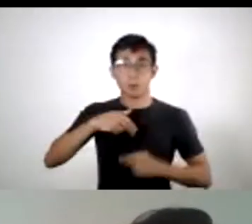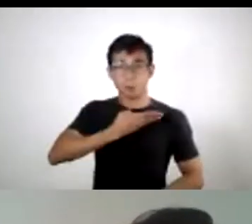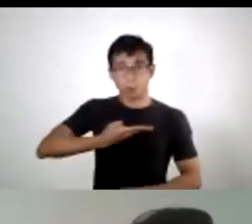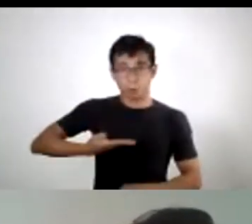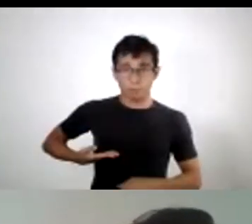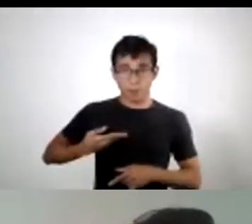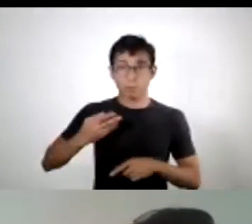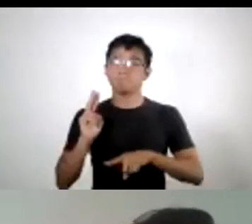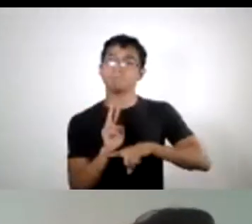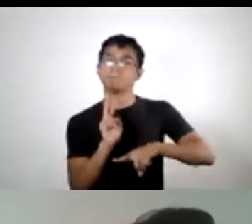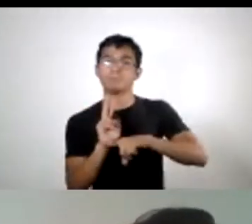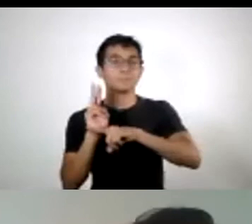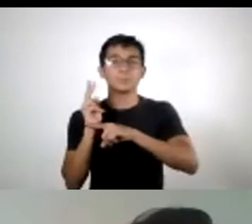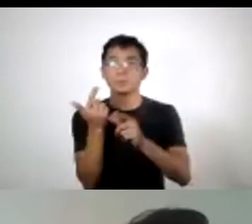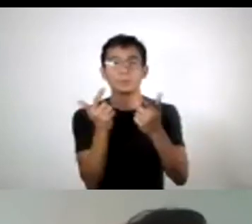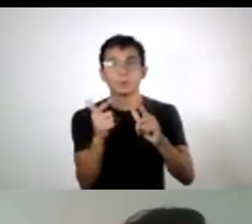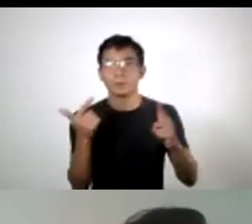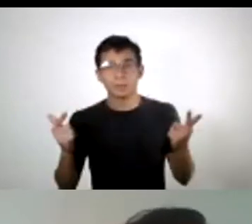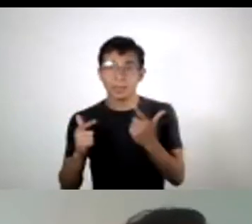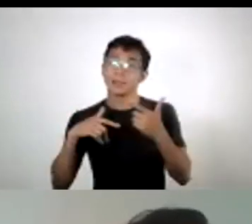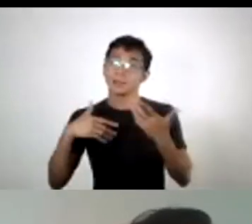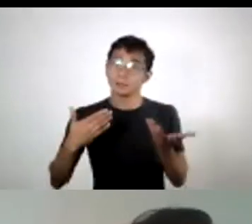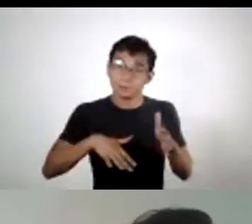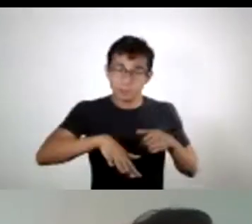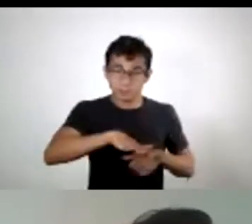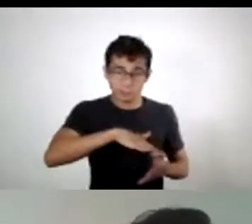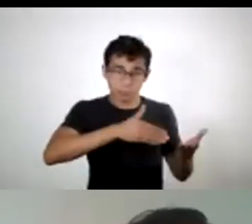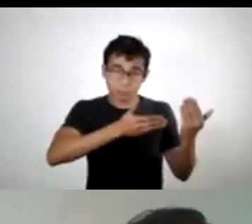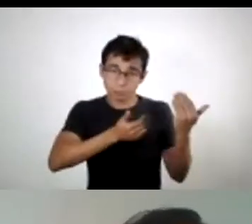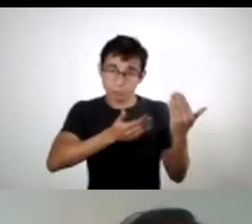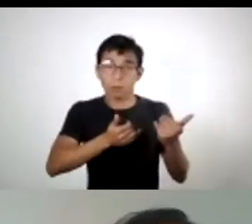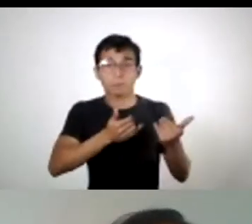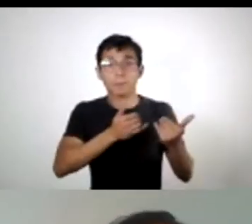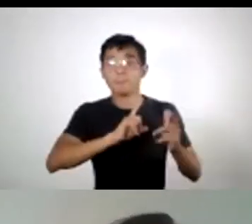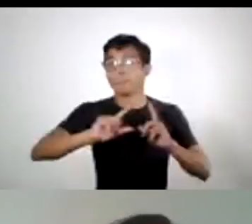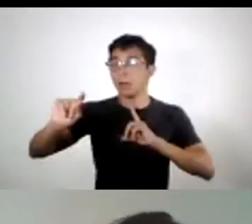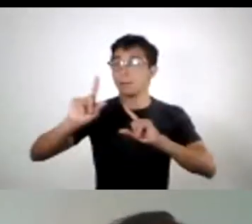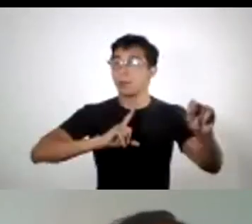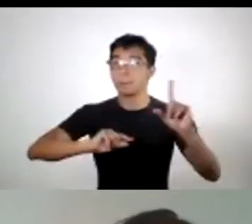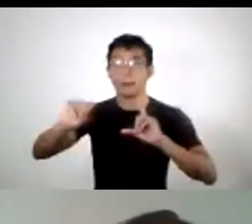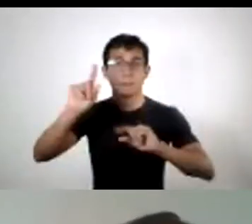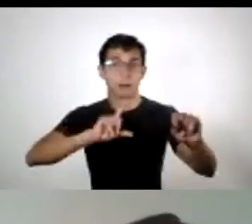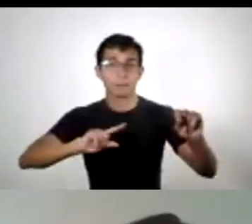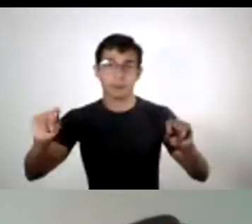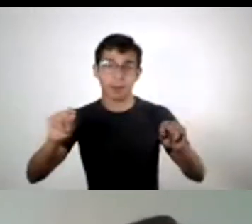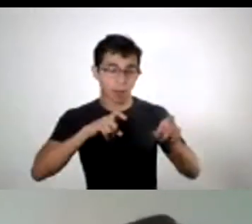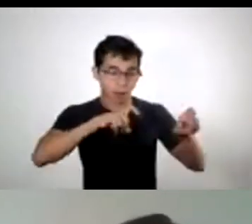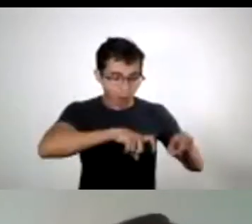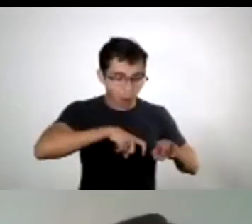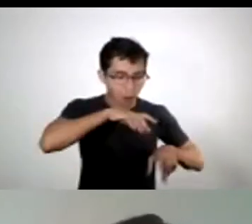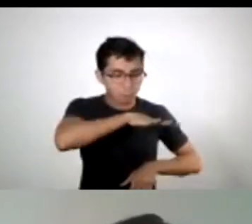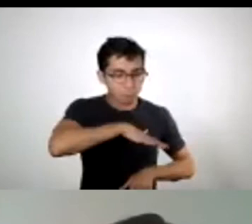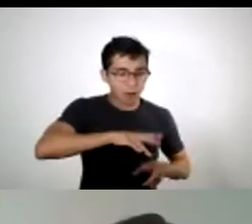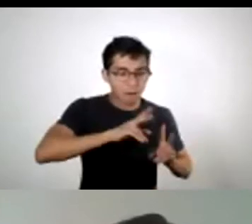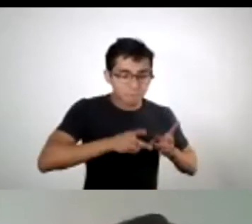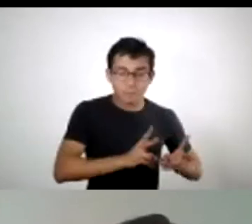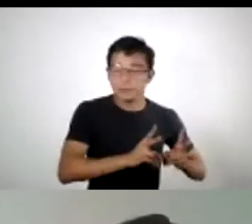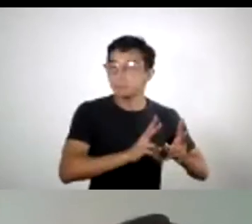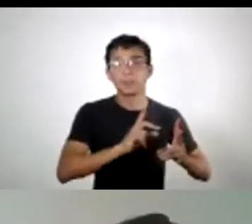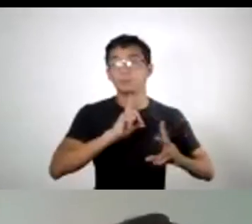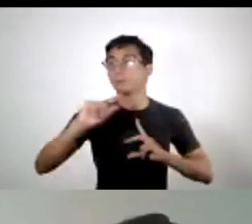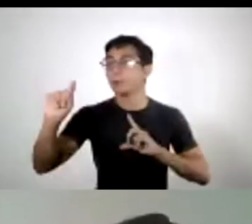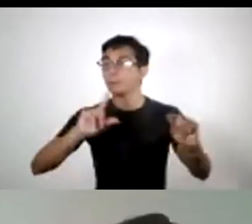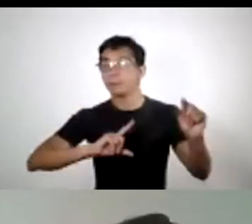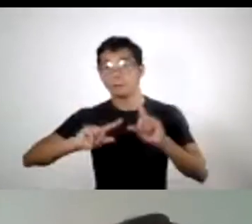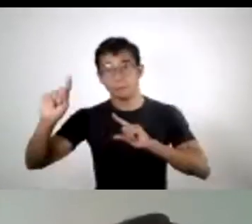implica na nossa juventude evadir do território. Até por conta de questões da própria